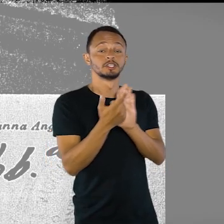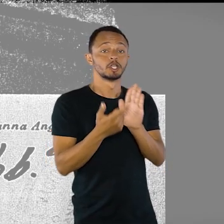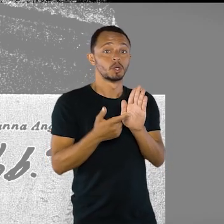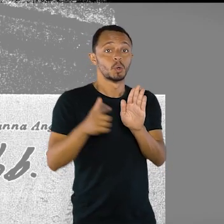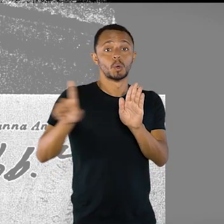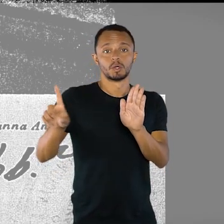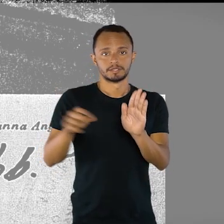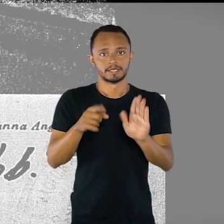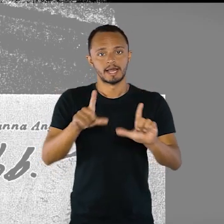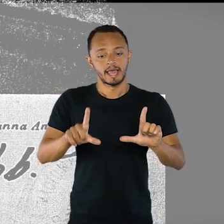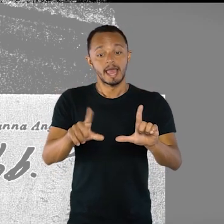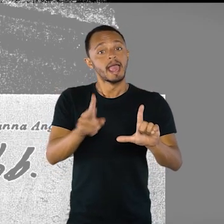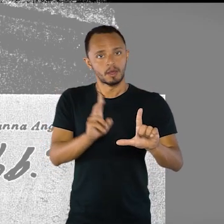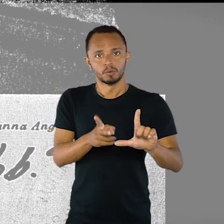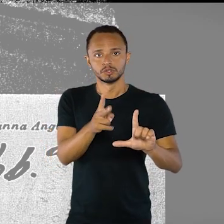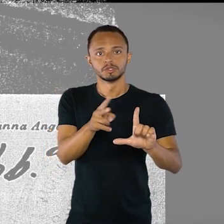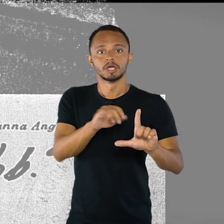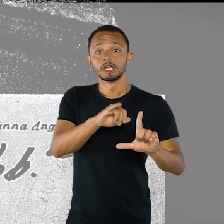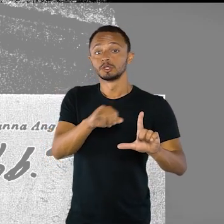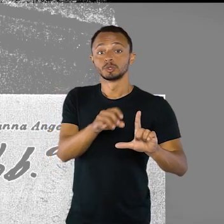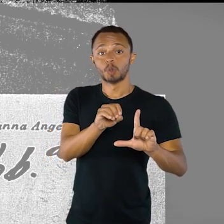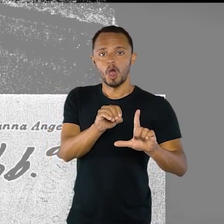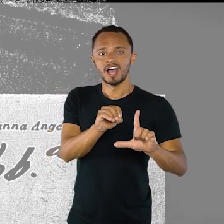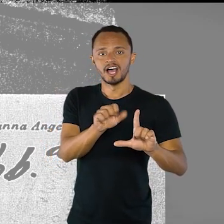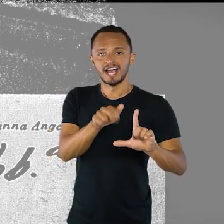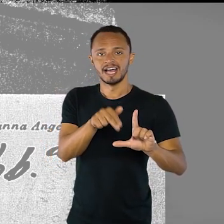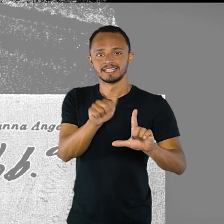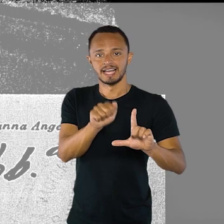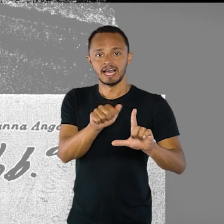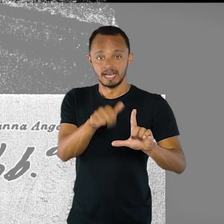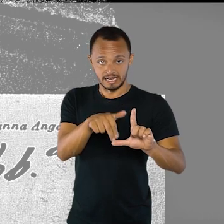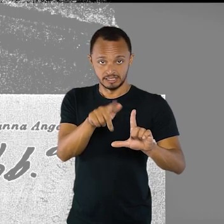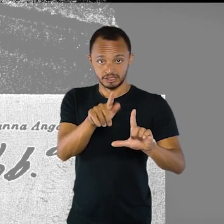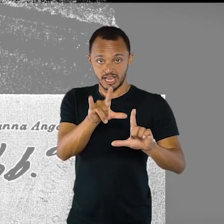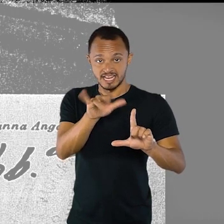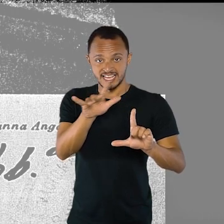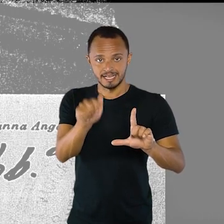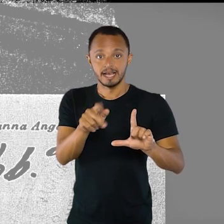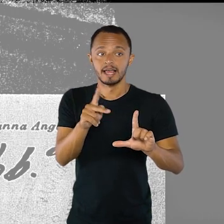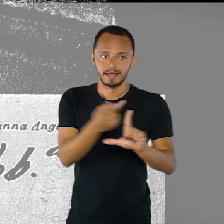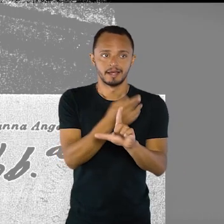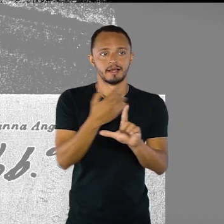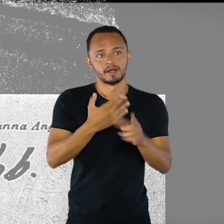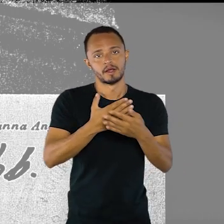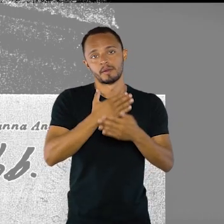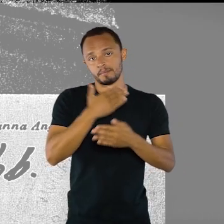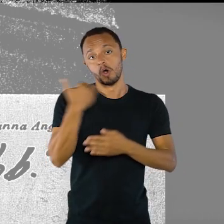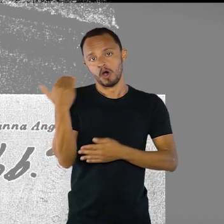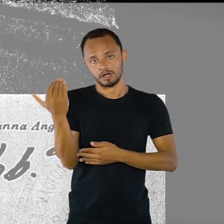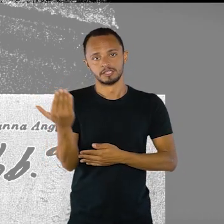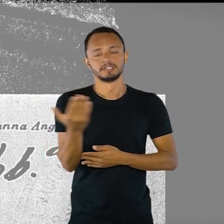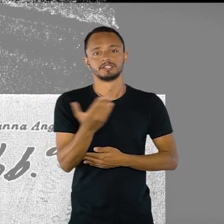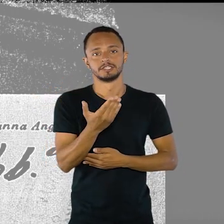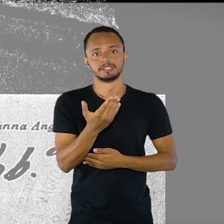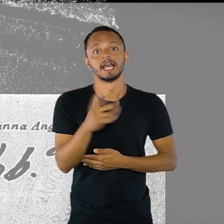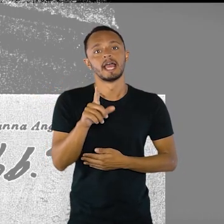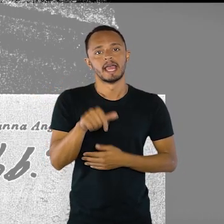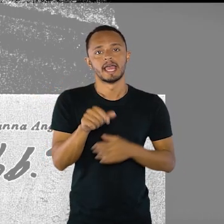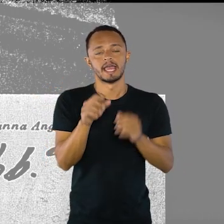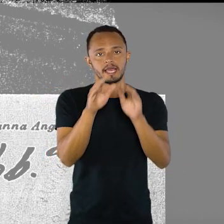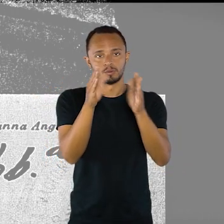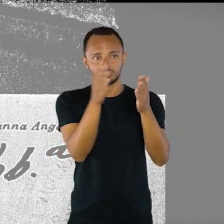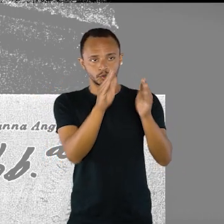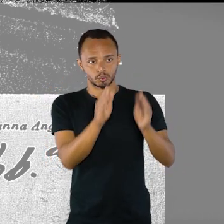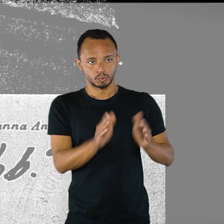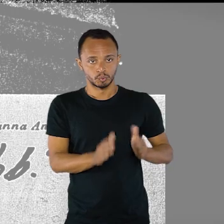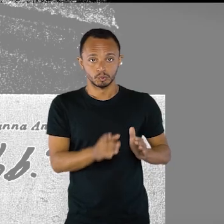Angélica nesse clamor, né, esse momento da sua morte, numa imagem, aqui é uma estátua, né, enfim, uma escultura